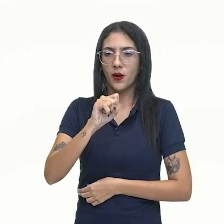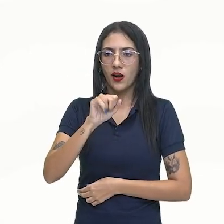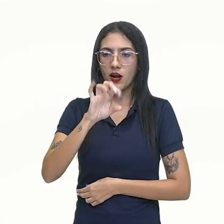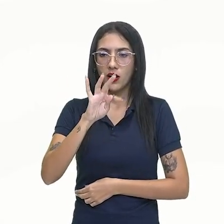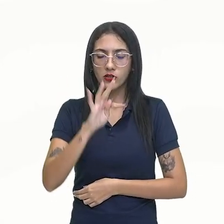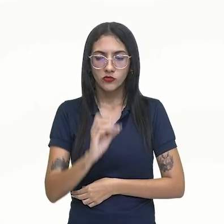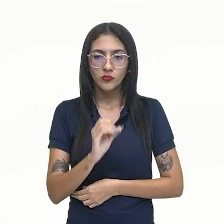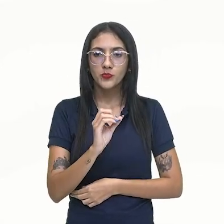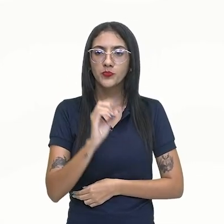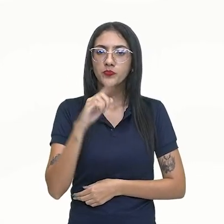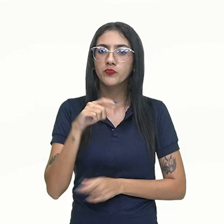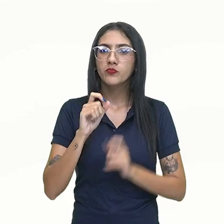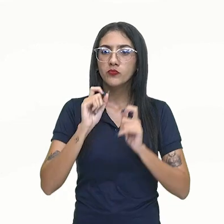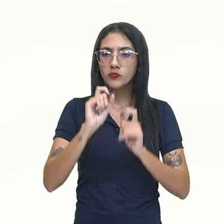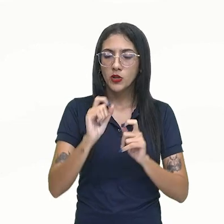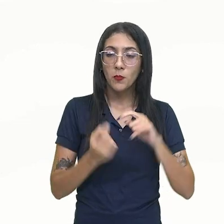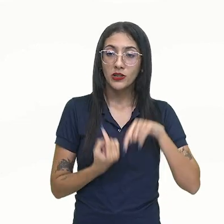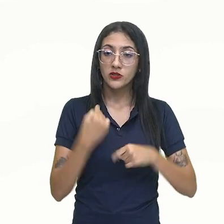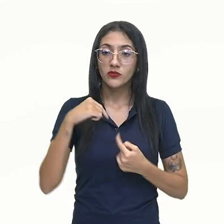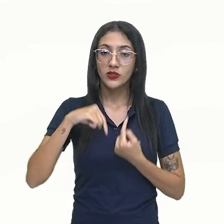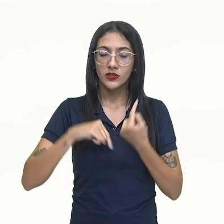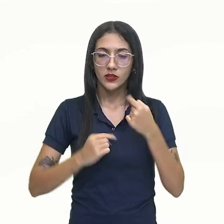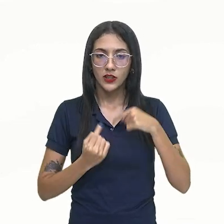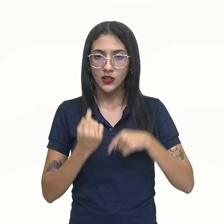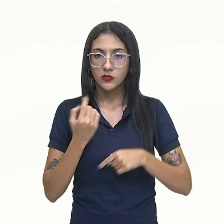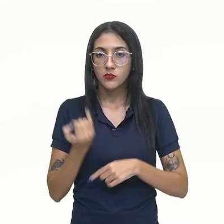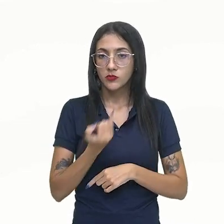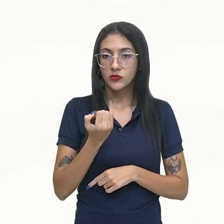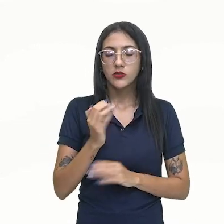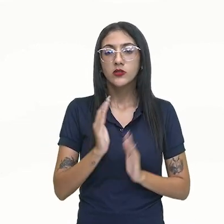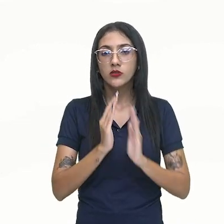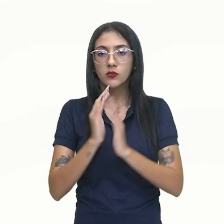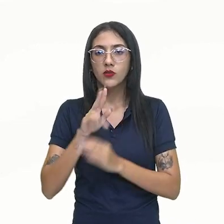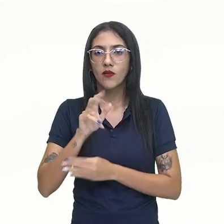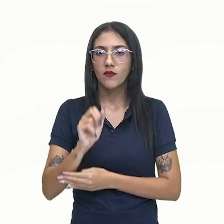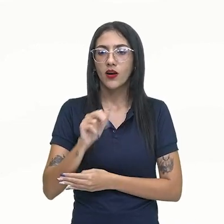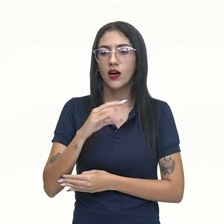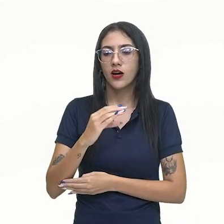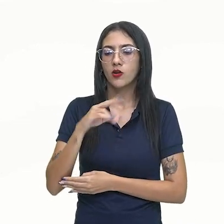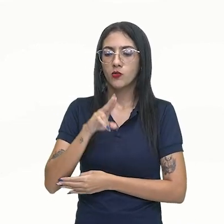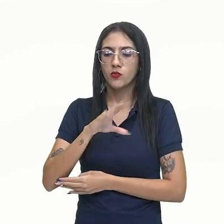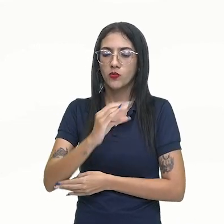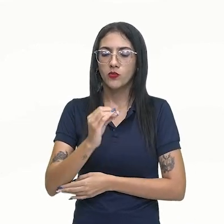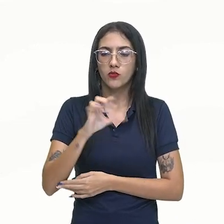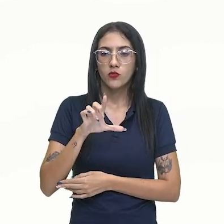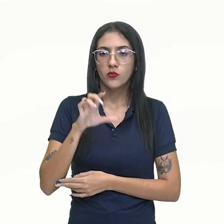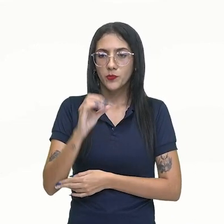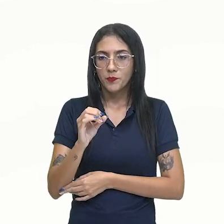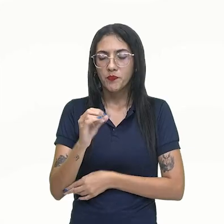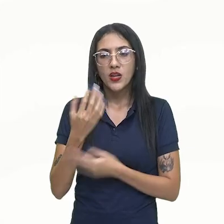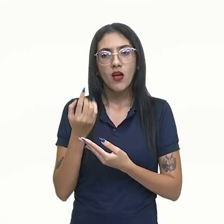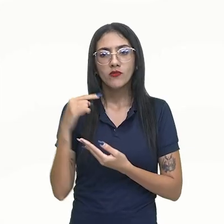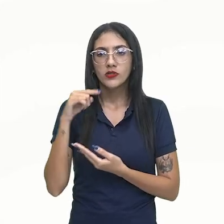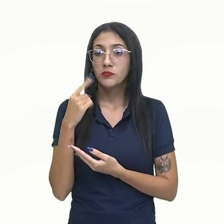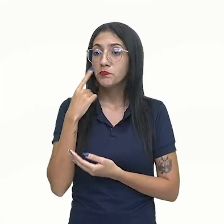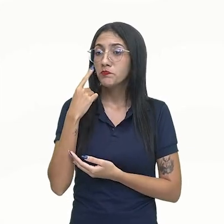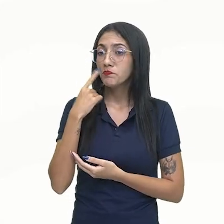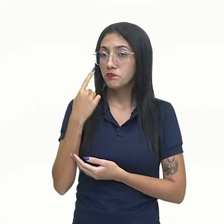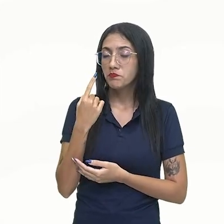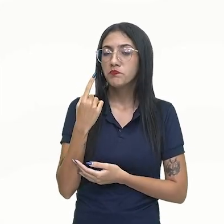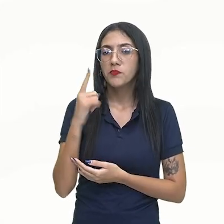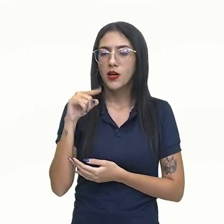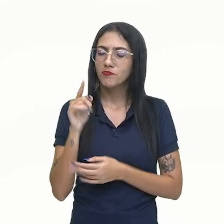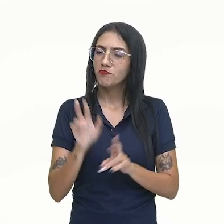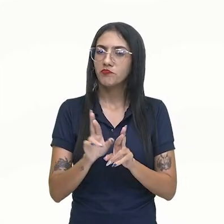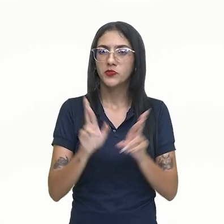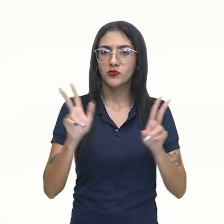uma atividade metabólica muito importante, e o vacúolo. Assim, vocês têm aí, basicamente, a diferença entre uma